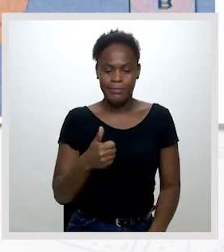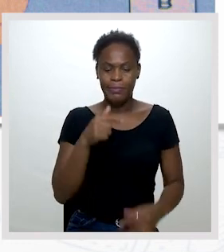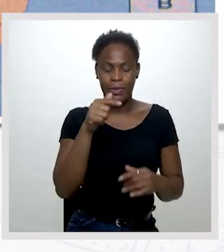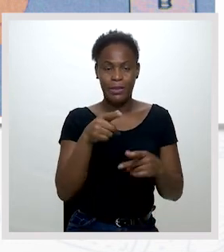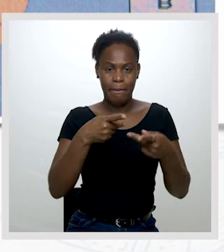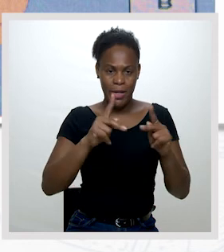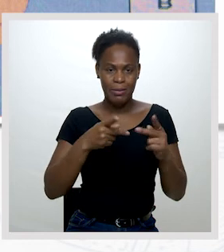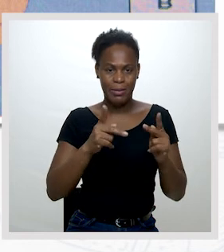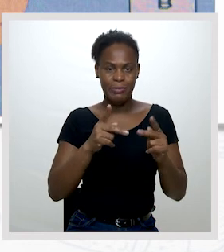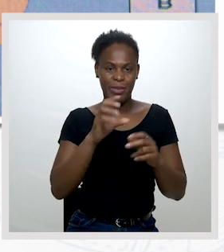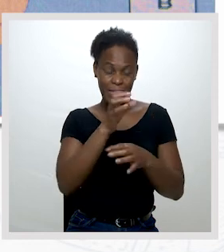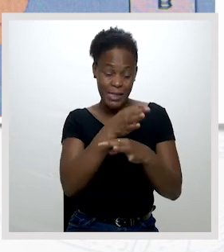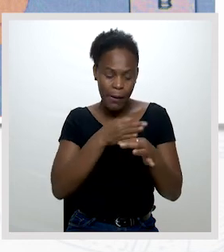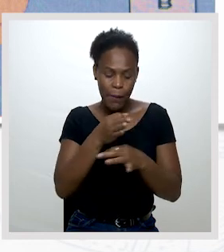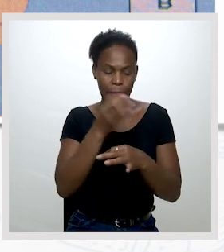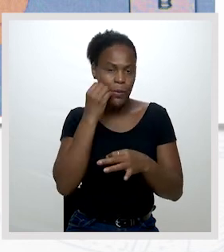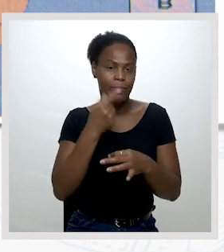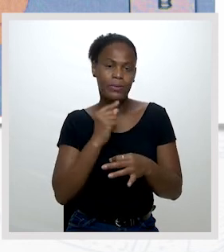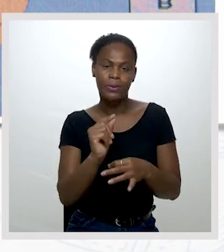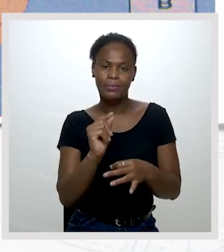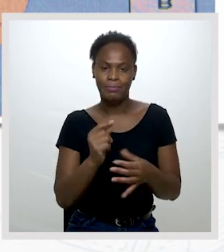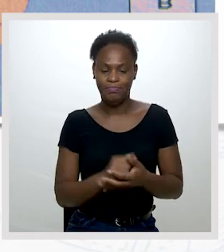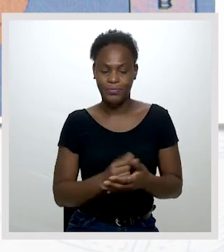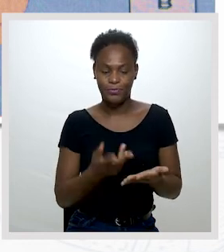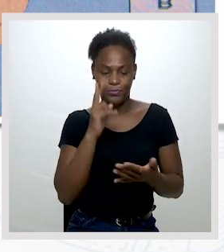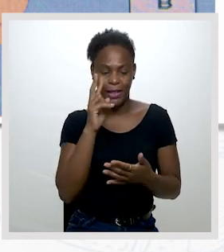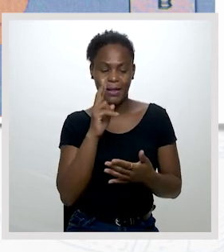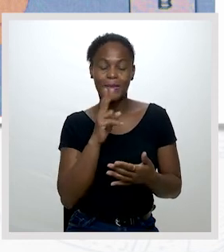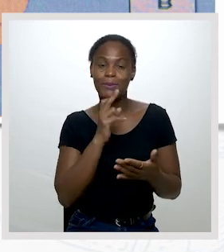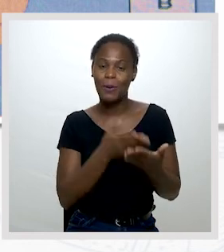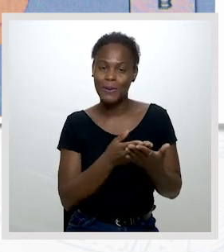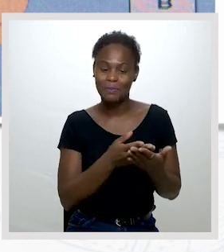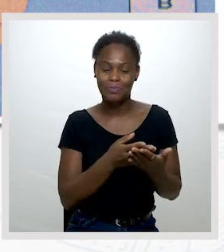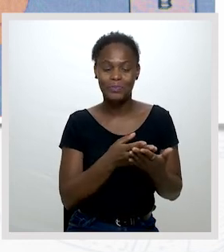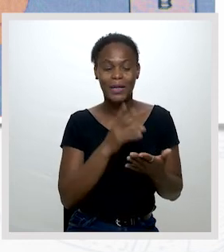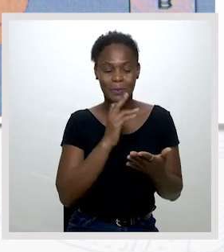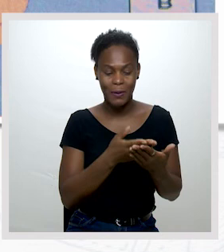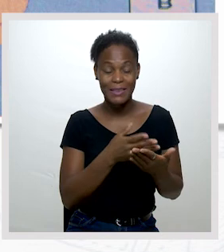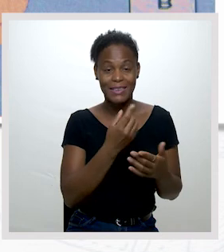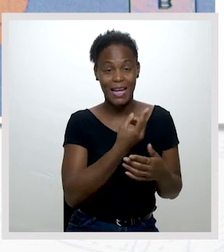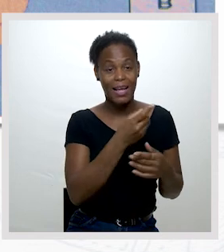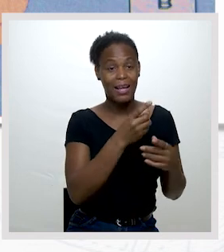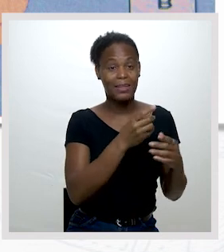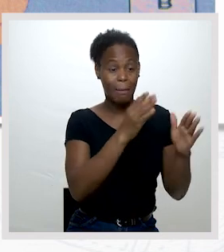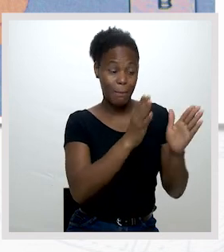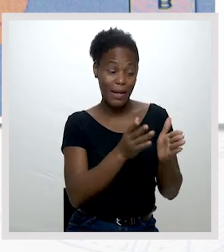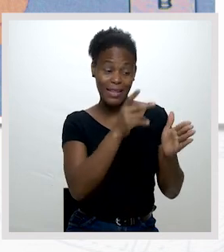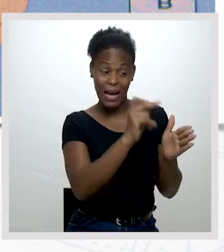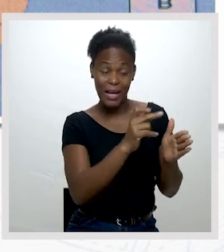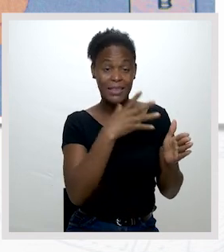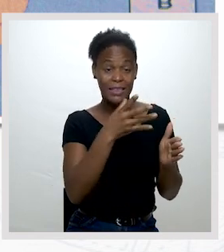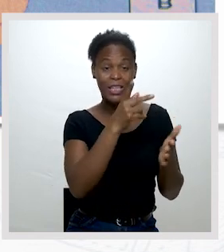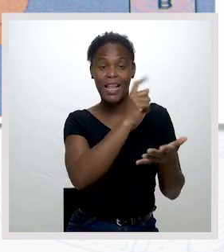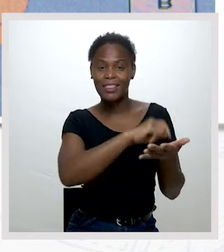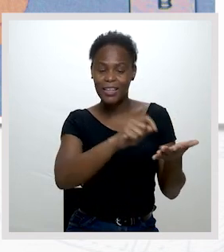B deste mecanismo celular? Vamos ver a resposta. A resposta seria: a etapa A